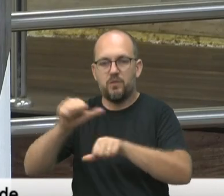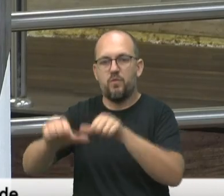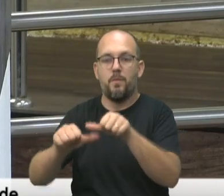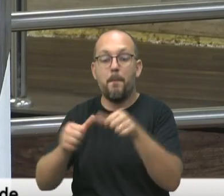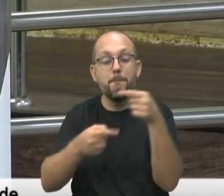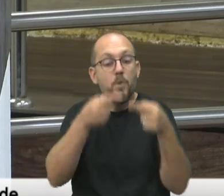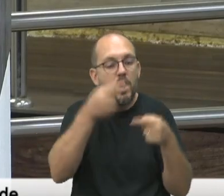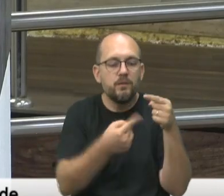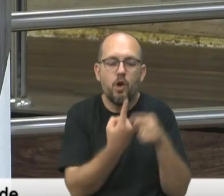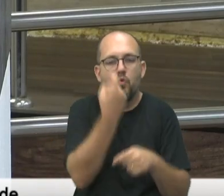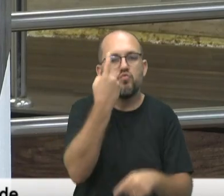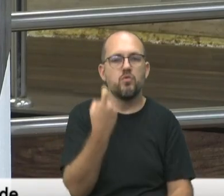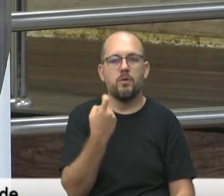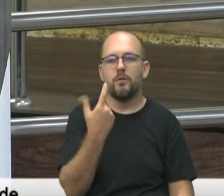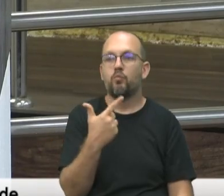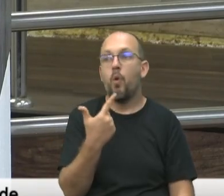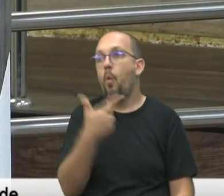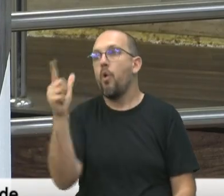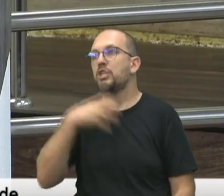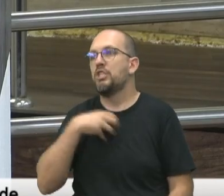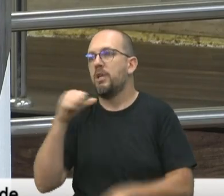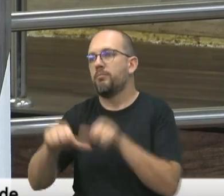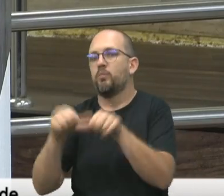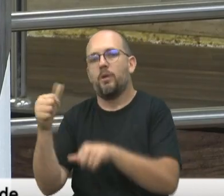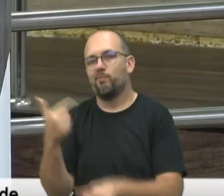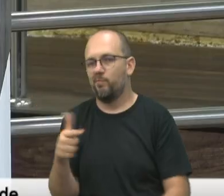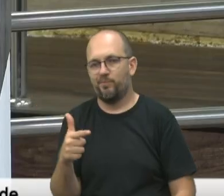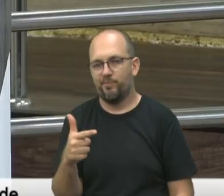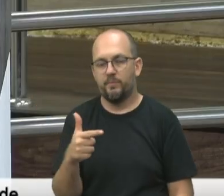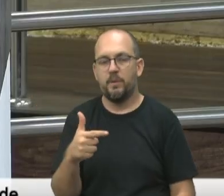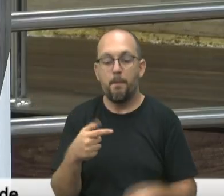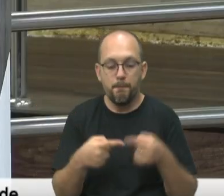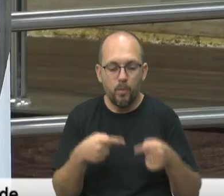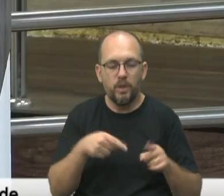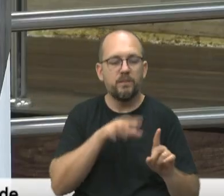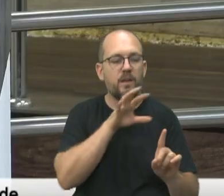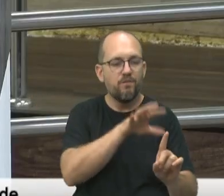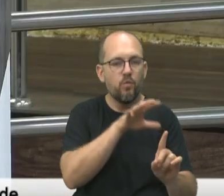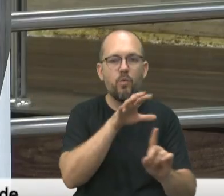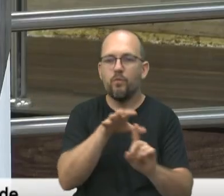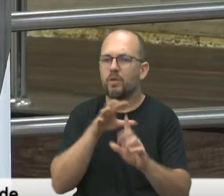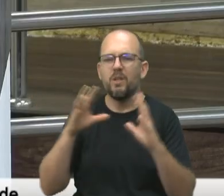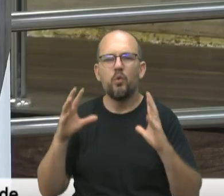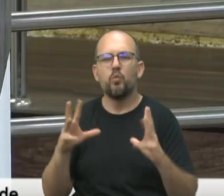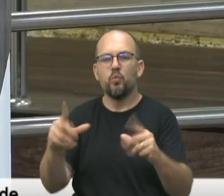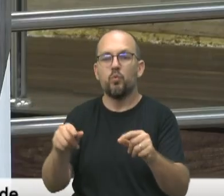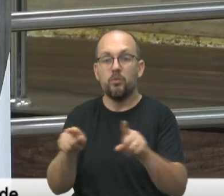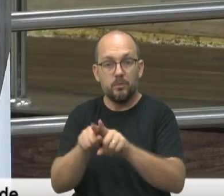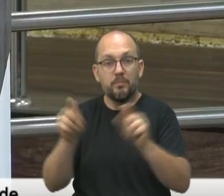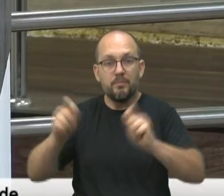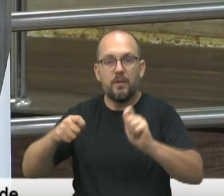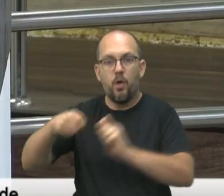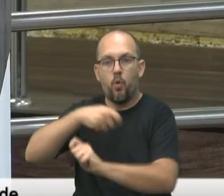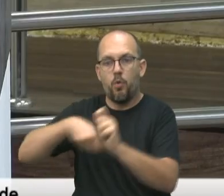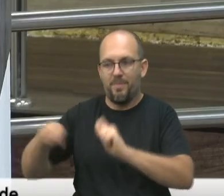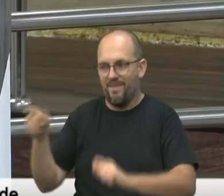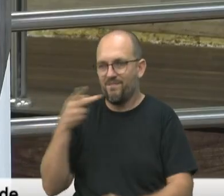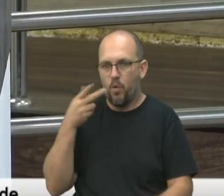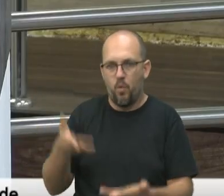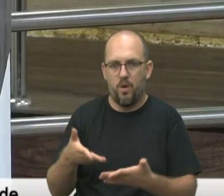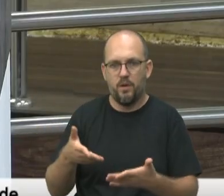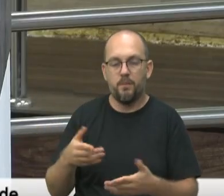não ser a política. E a política precisa interferir em tudo, inclusive na economia. Foi dito aqui que